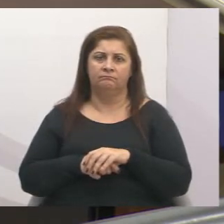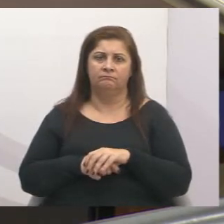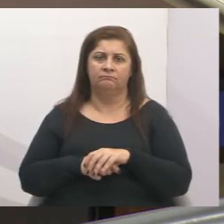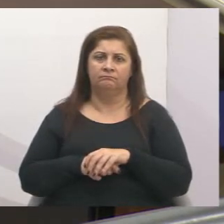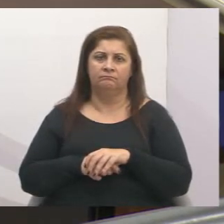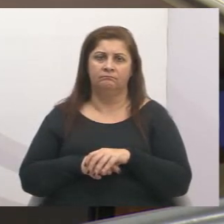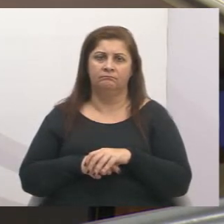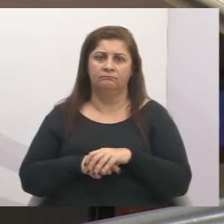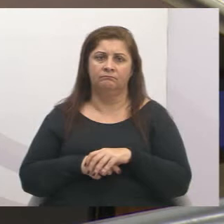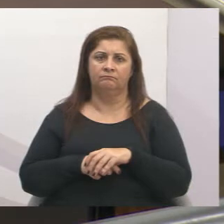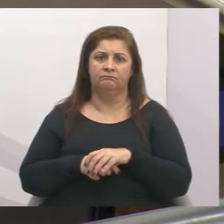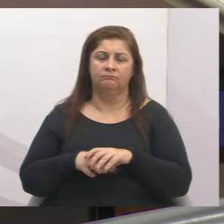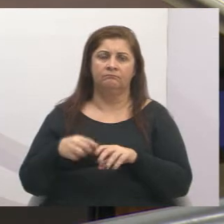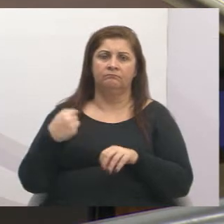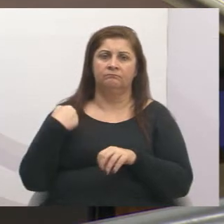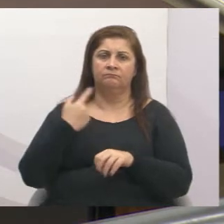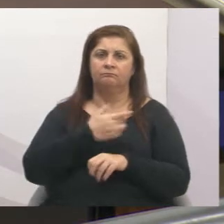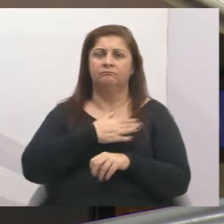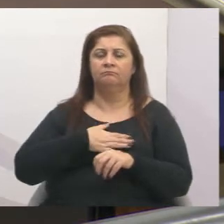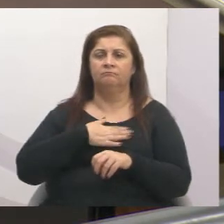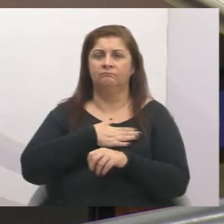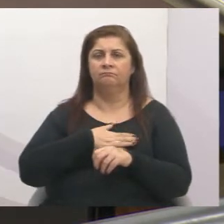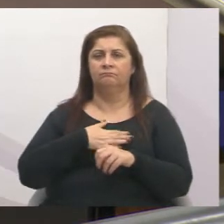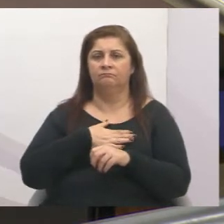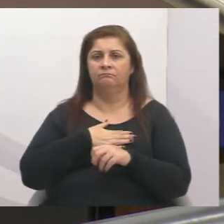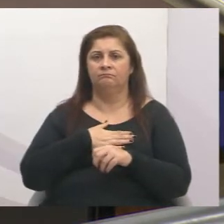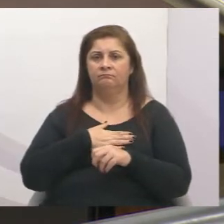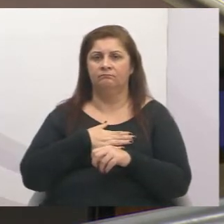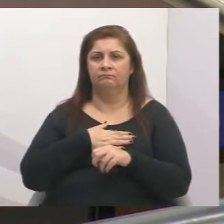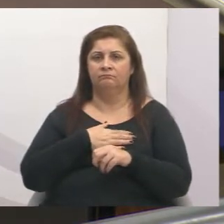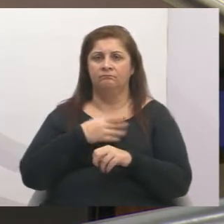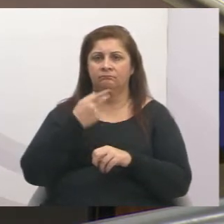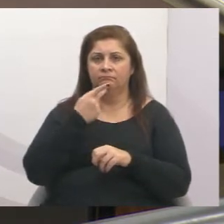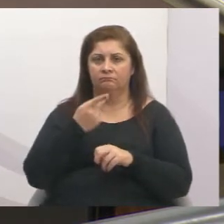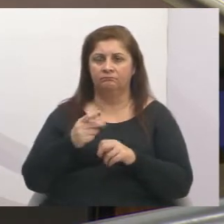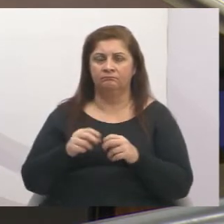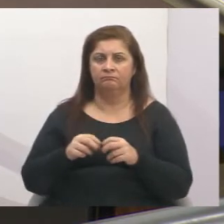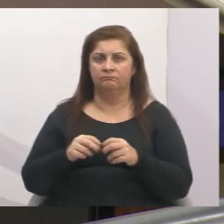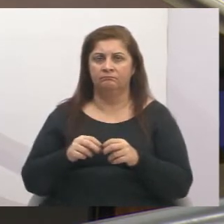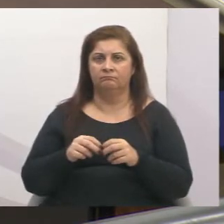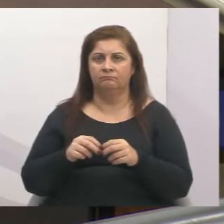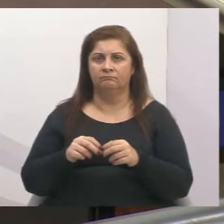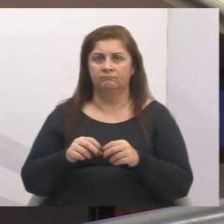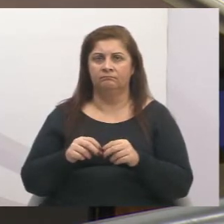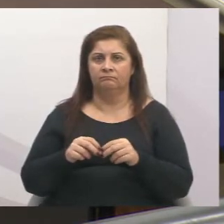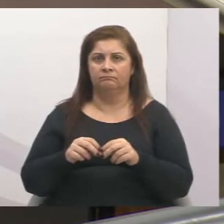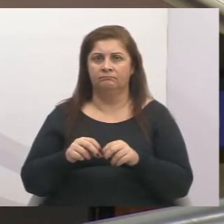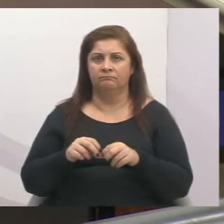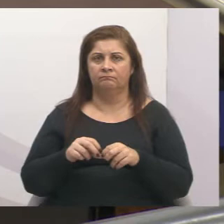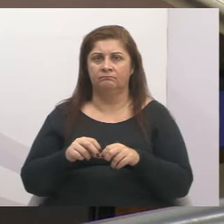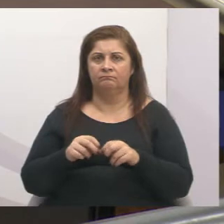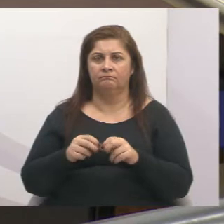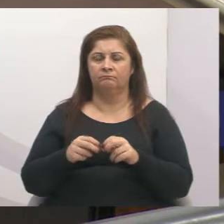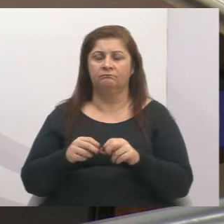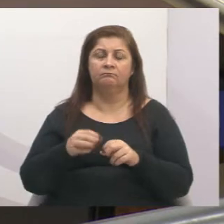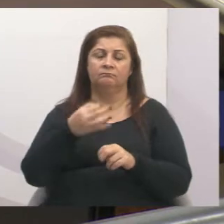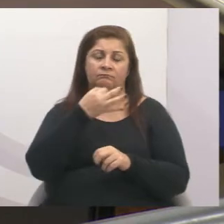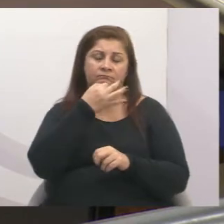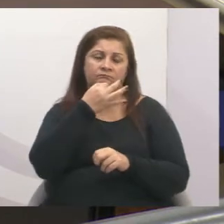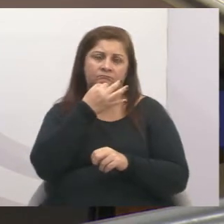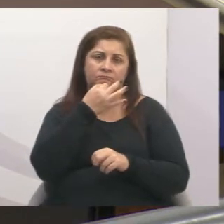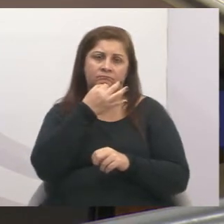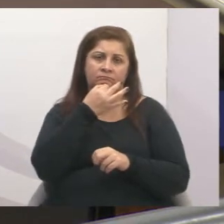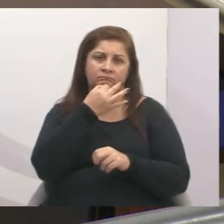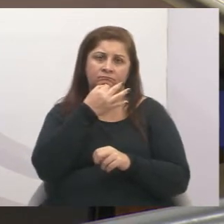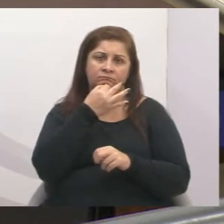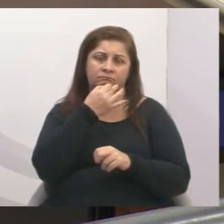gente gostaria de dizer que as medidas e as ponderações que a gente fez foram atendidas